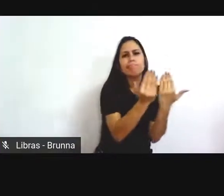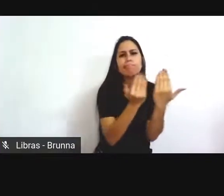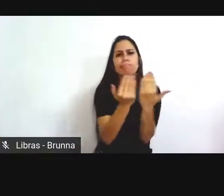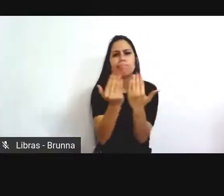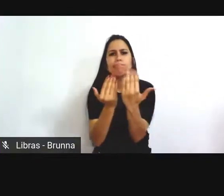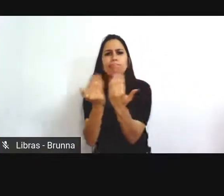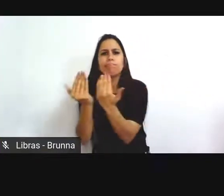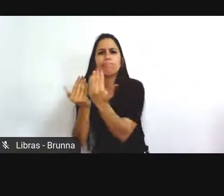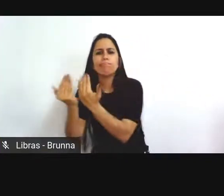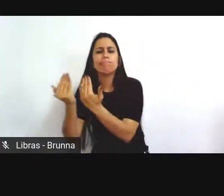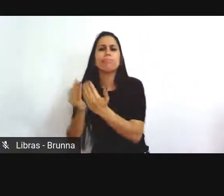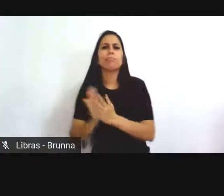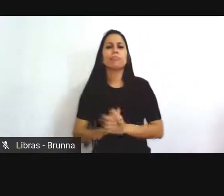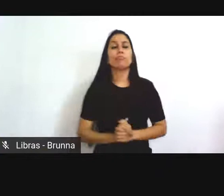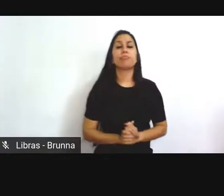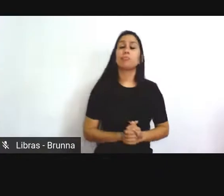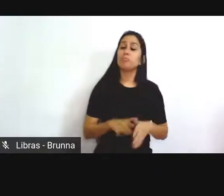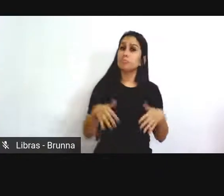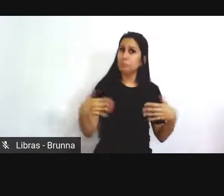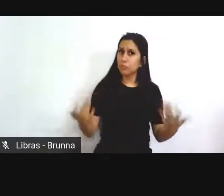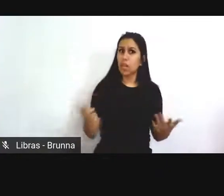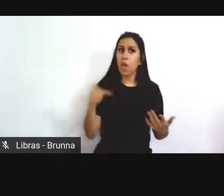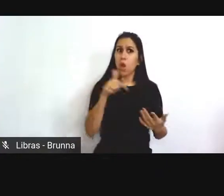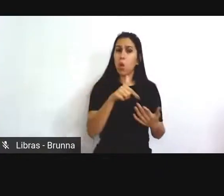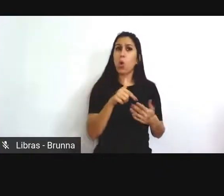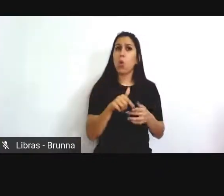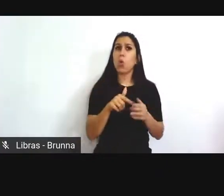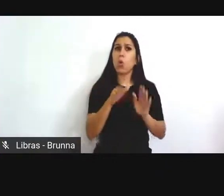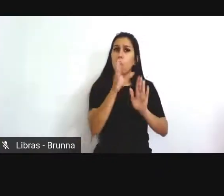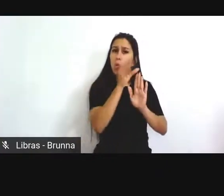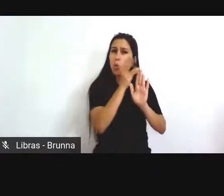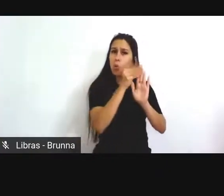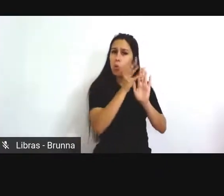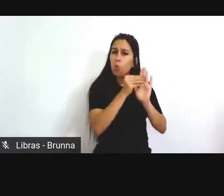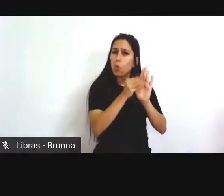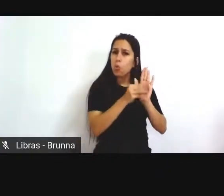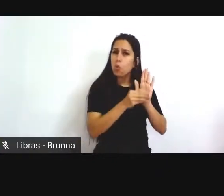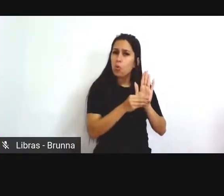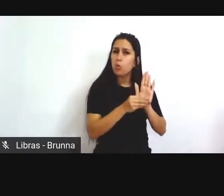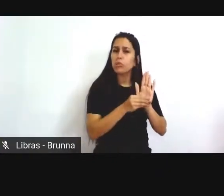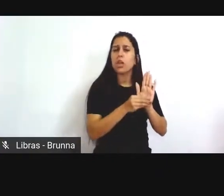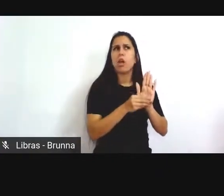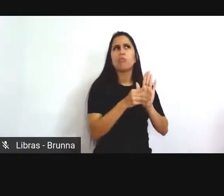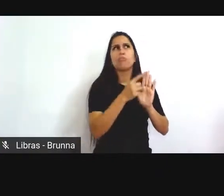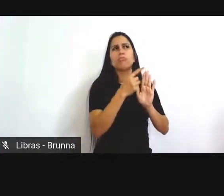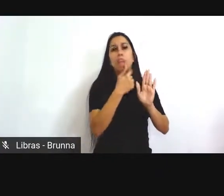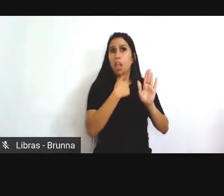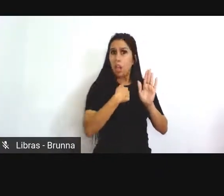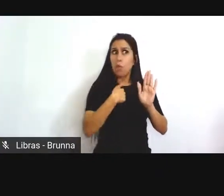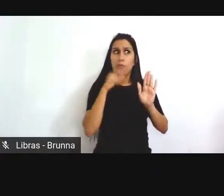Mas o conteúdo, e isso eu vi depois trabalhando,